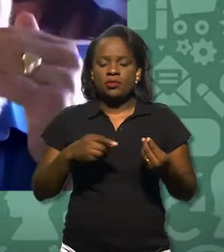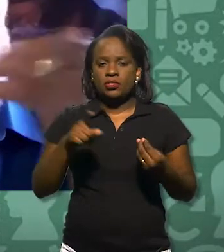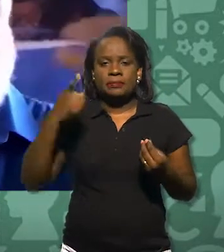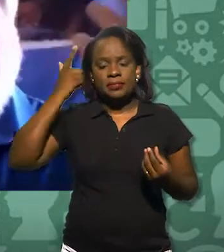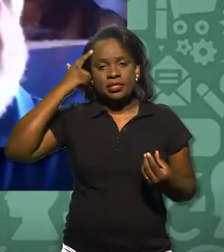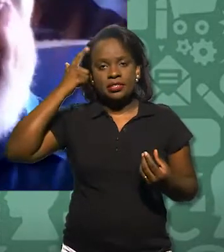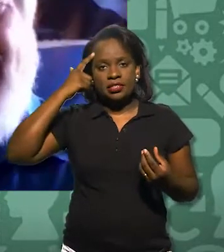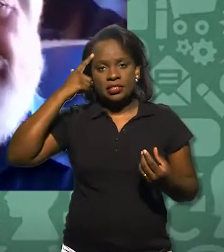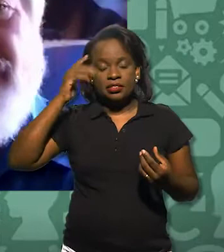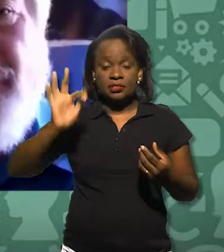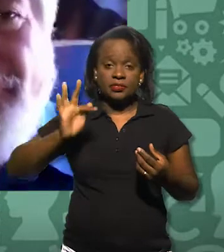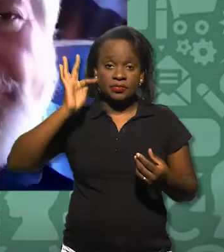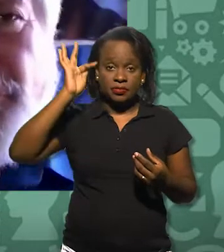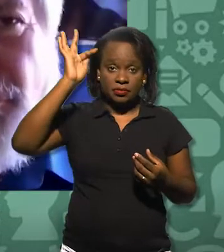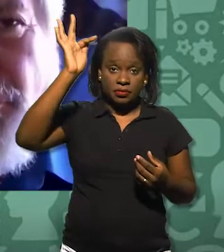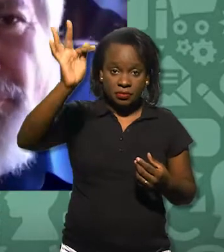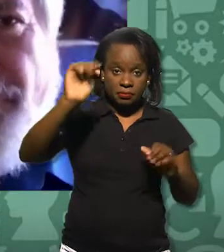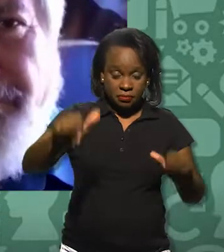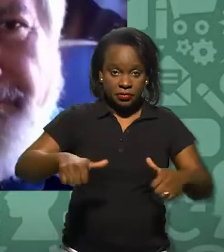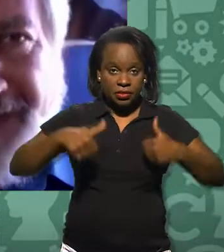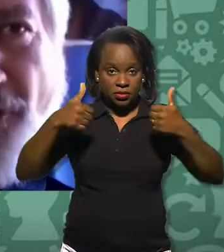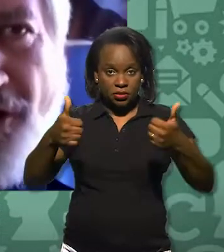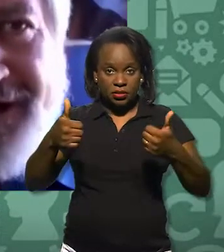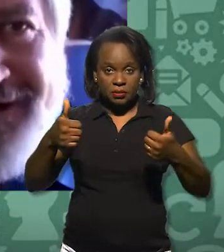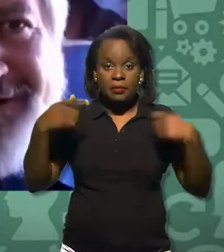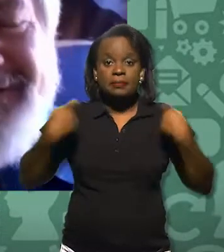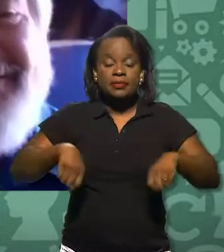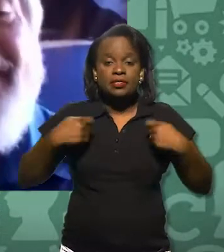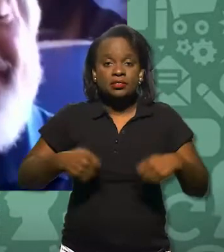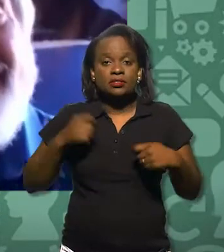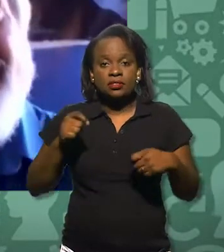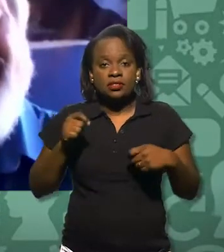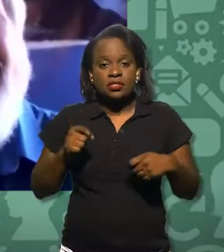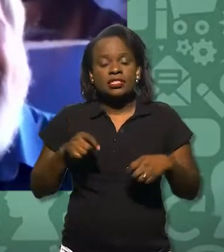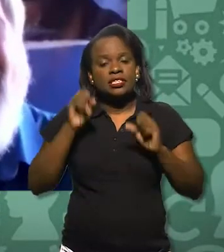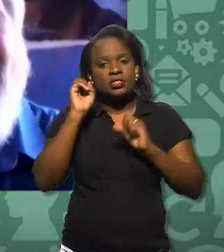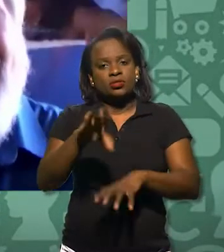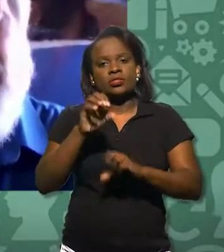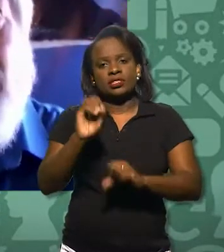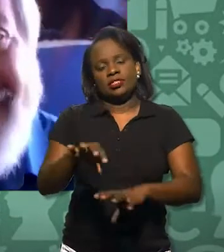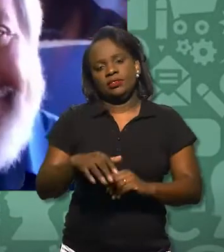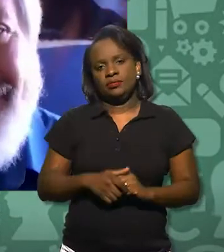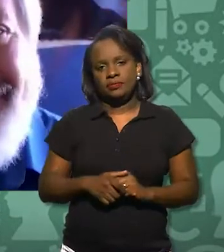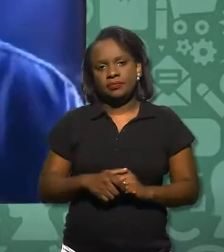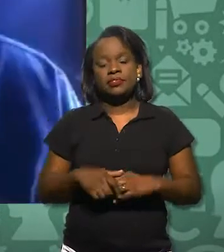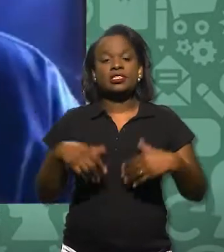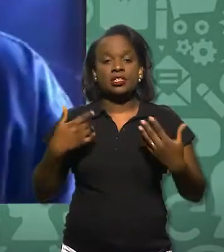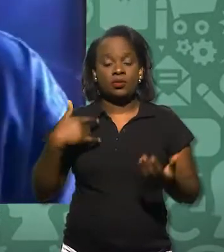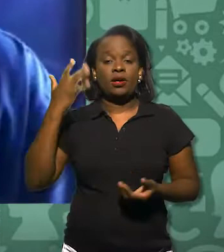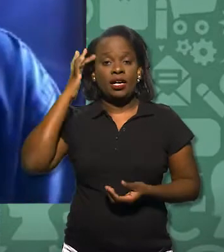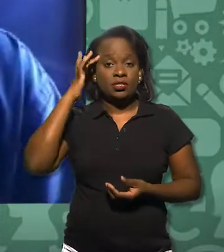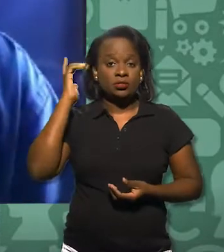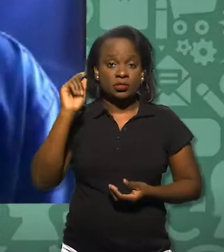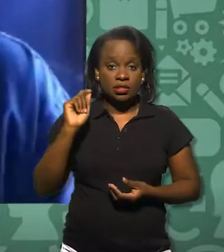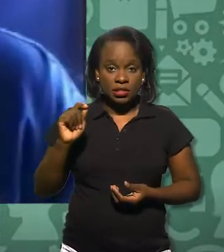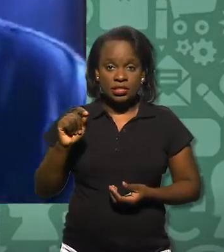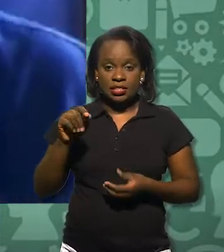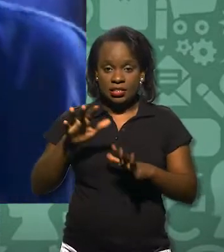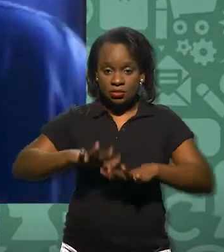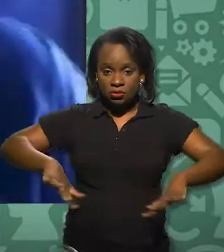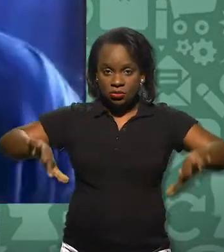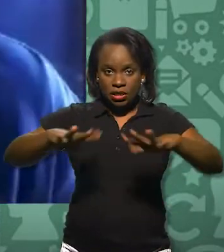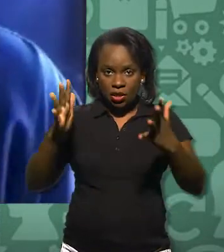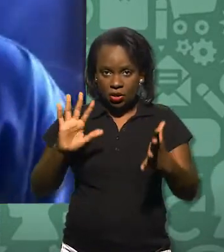como nós pensarmos num futuro melhor se não houver a educação. Eu acho que